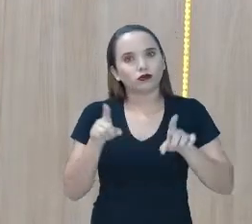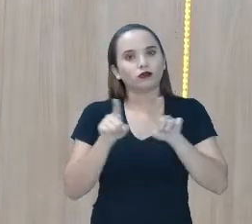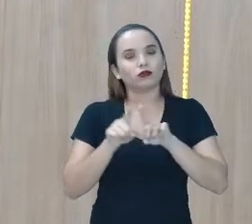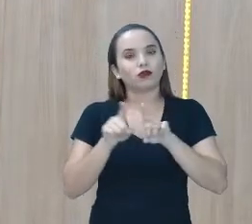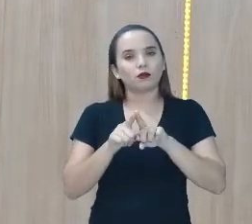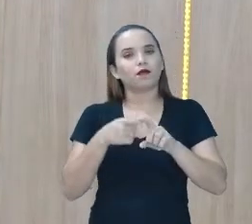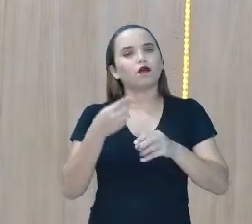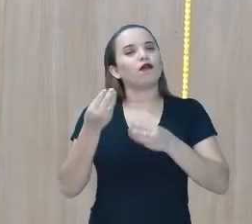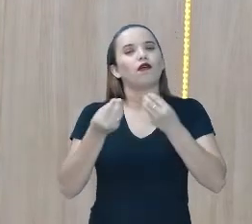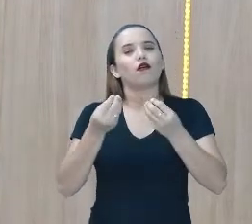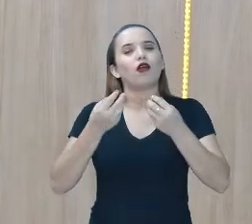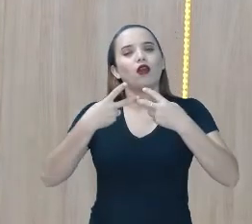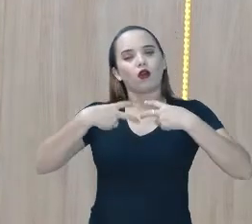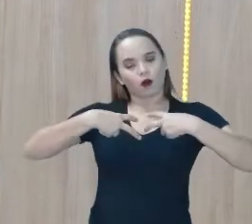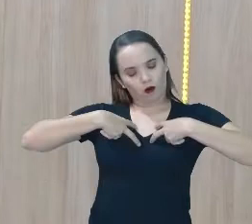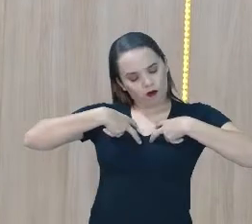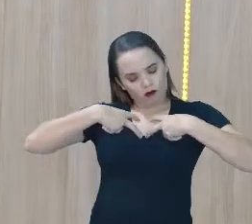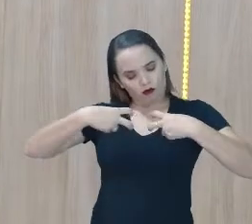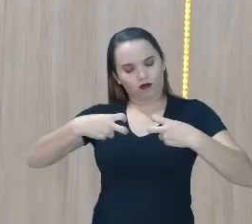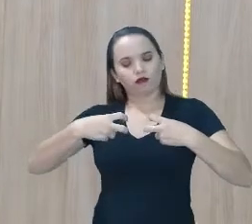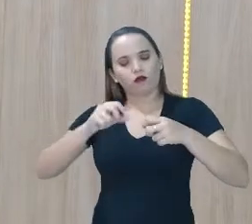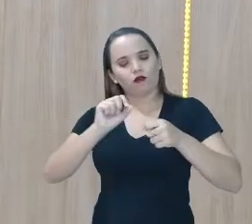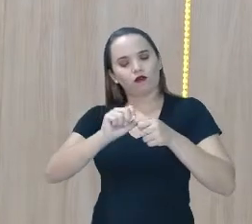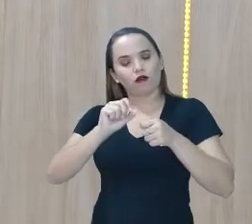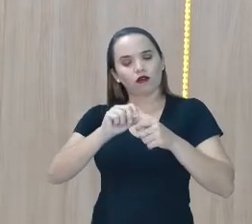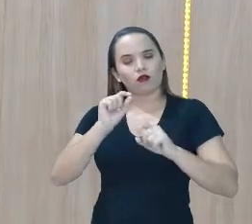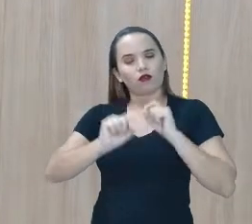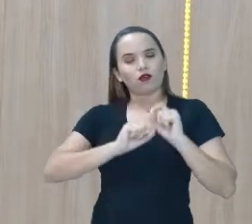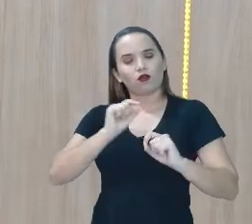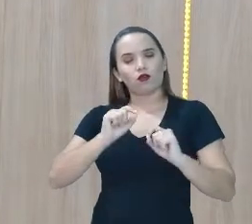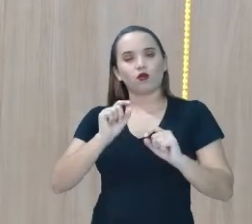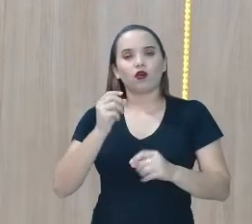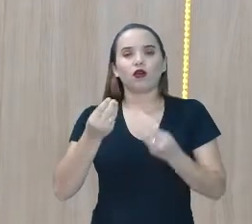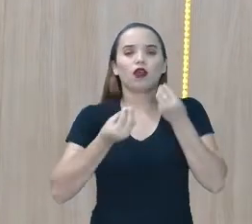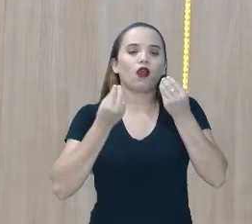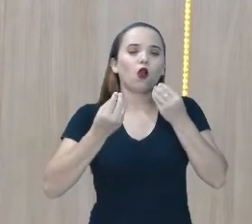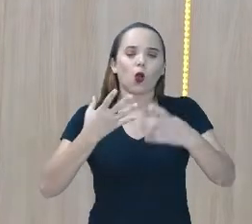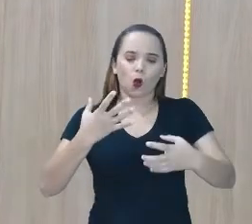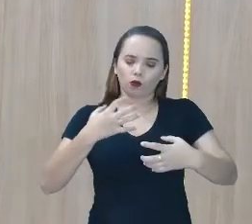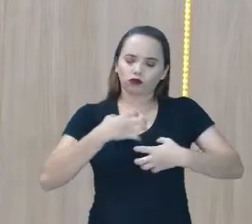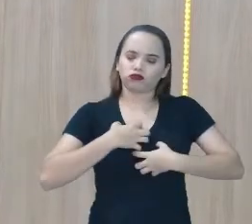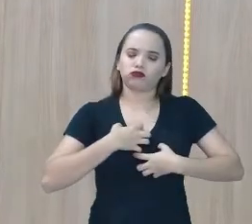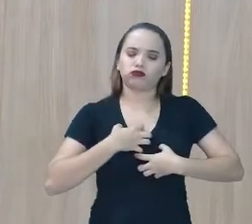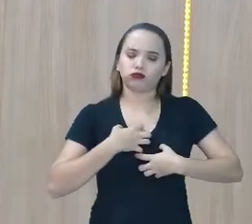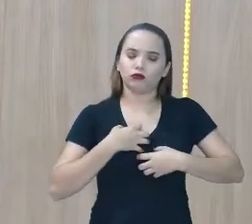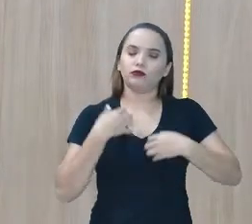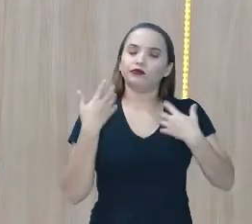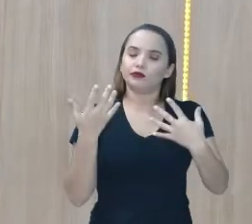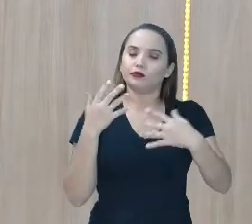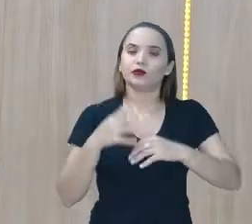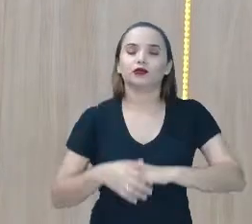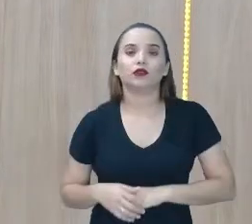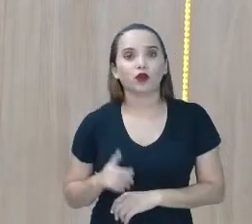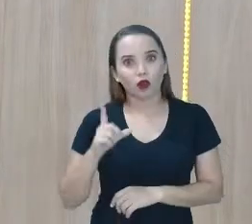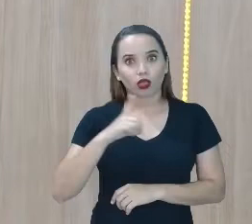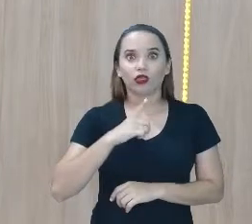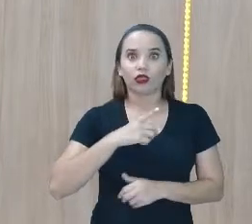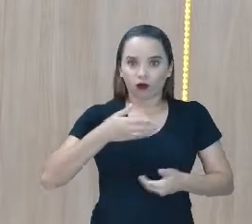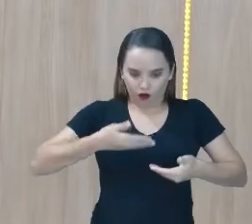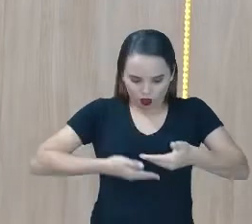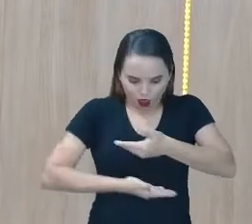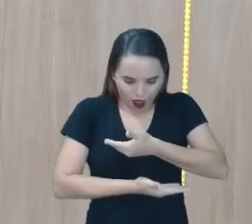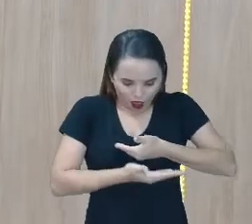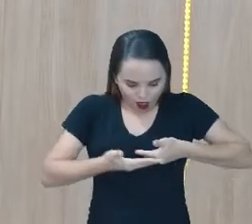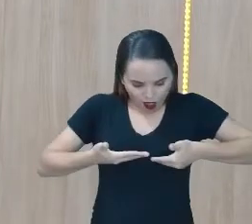a pessoa se percebe fazendo, o que ela sente fazendo, e isso estabelece uma relação dela com ela